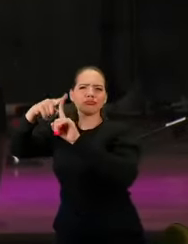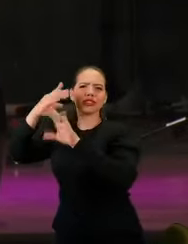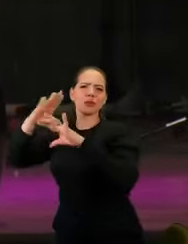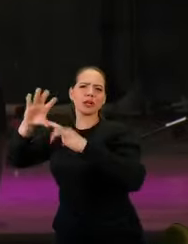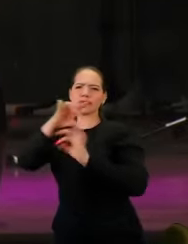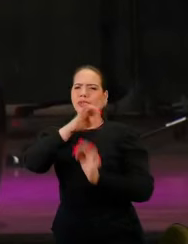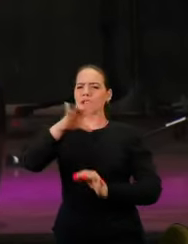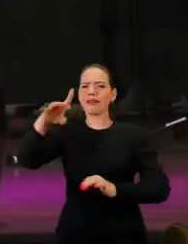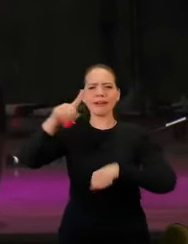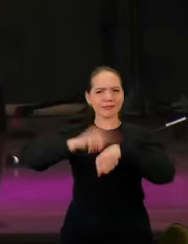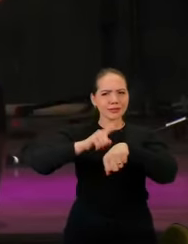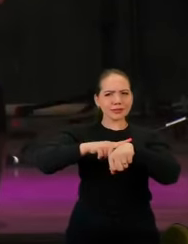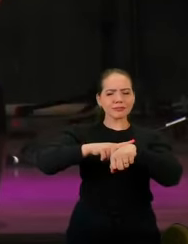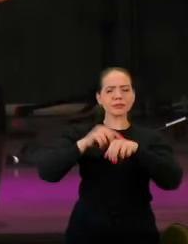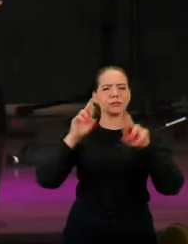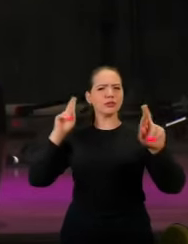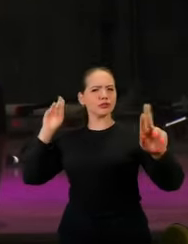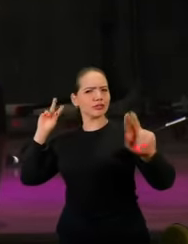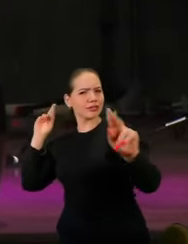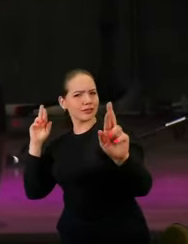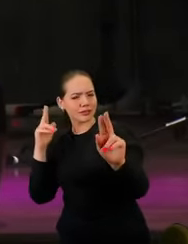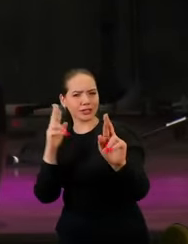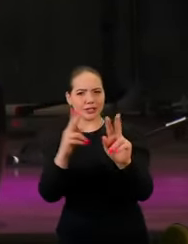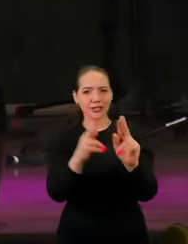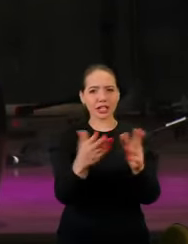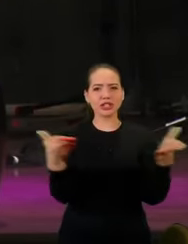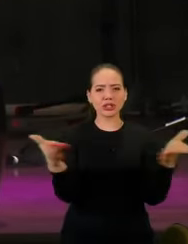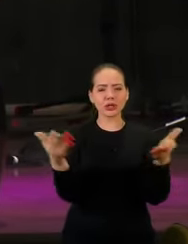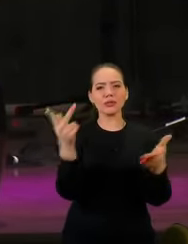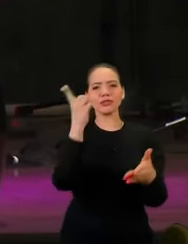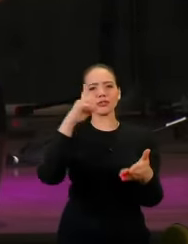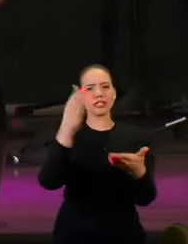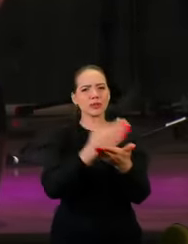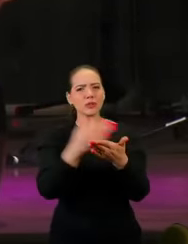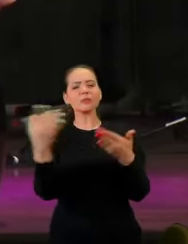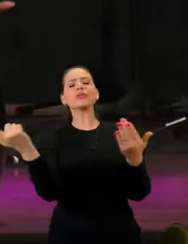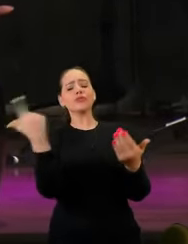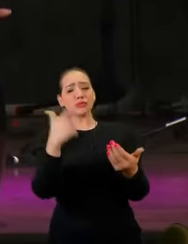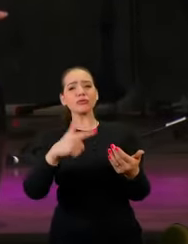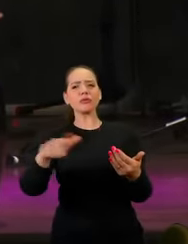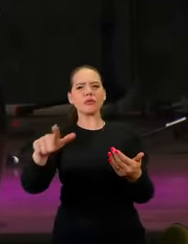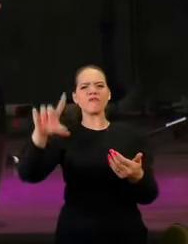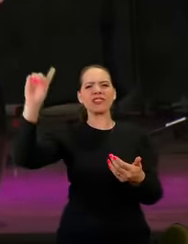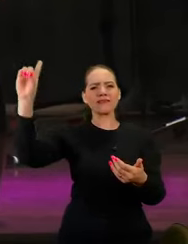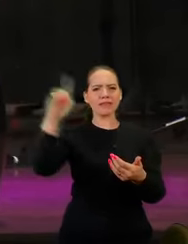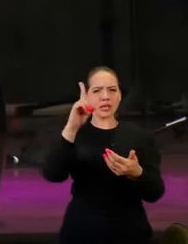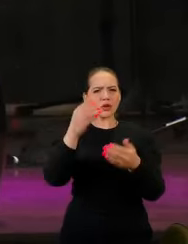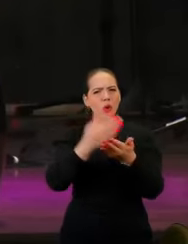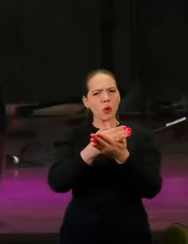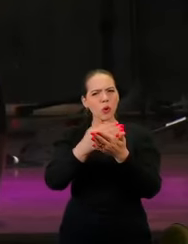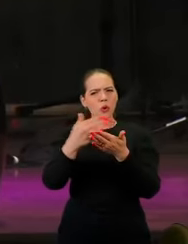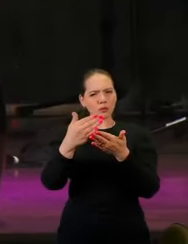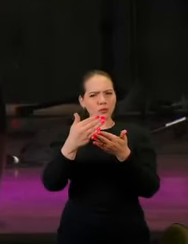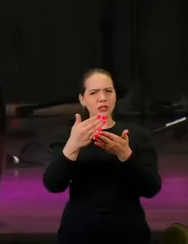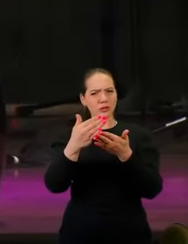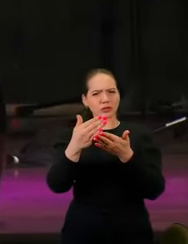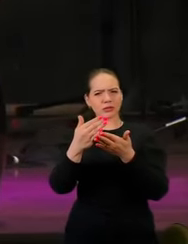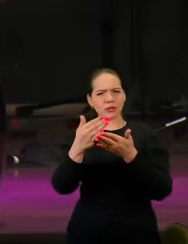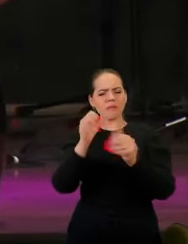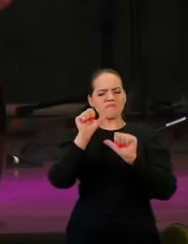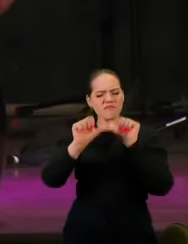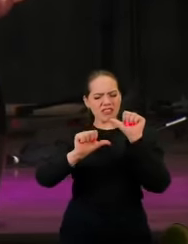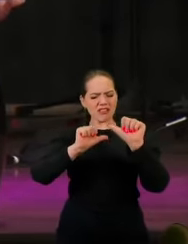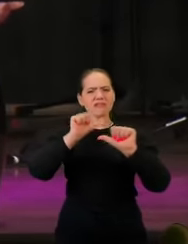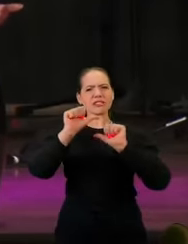as canções da igreja brasileira. Uma chave está sendo virada por esses dias e o Senhor vai liberar